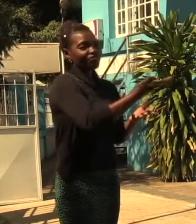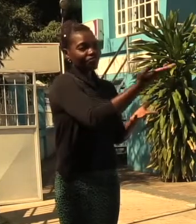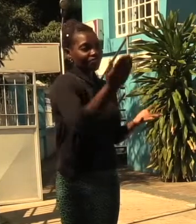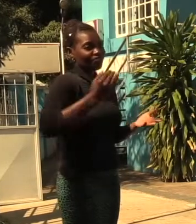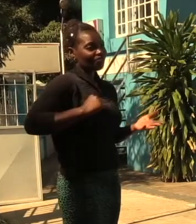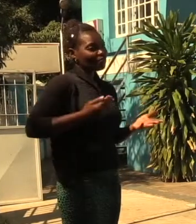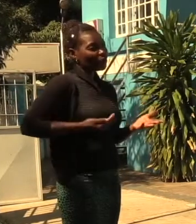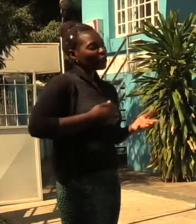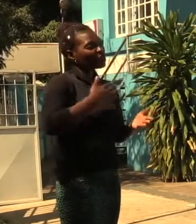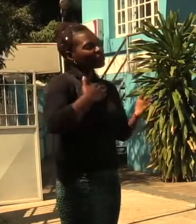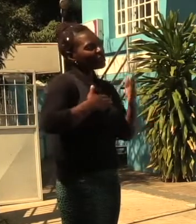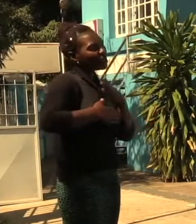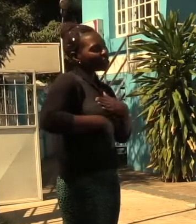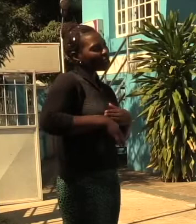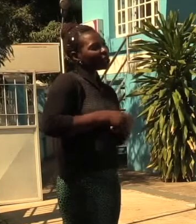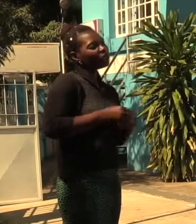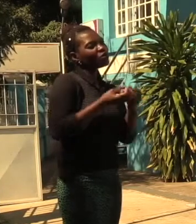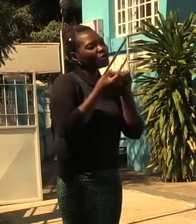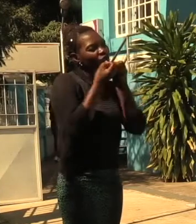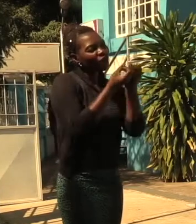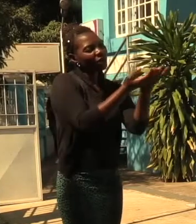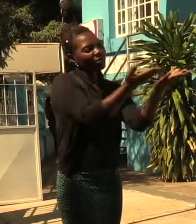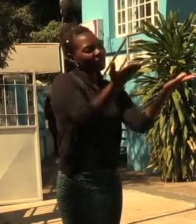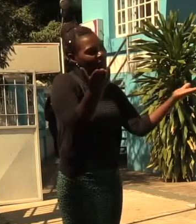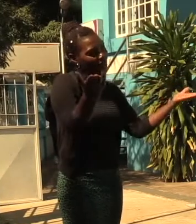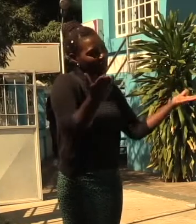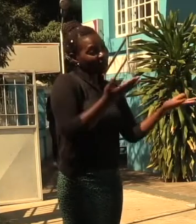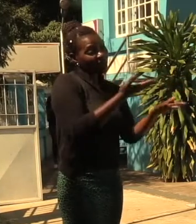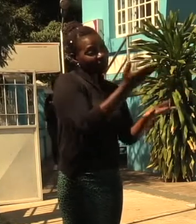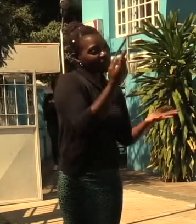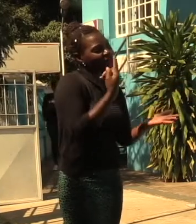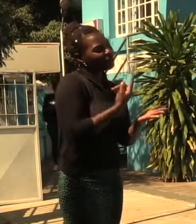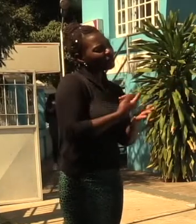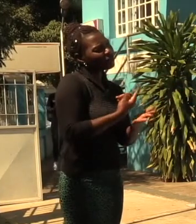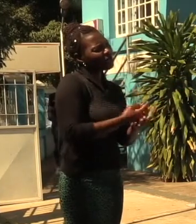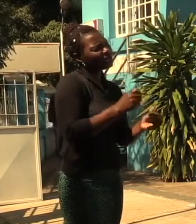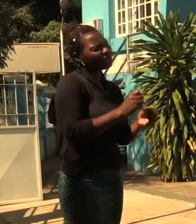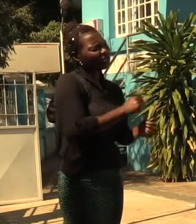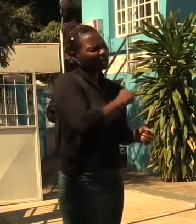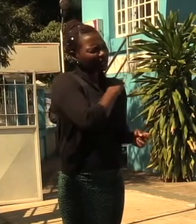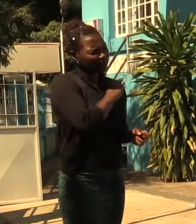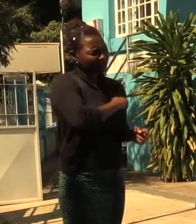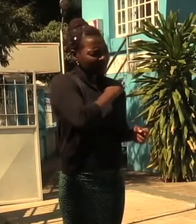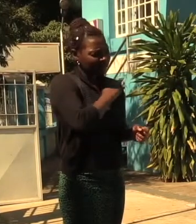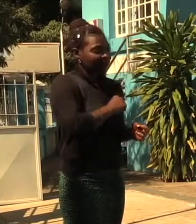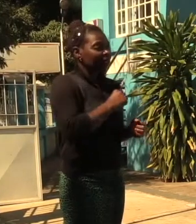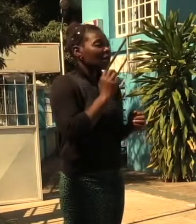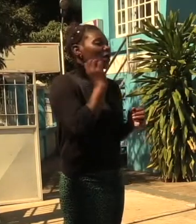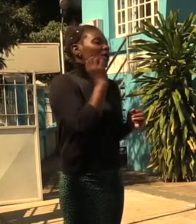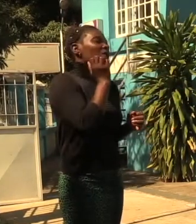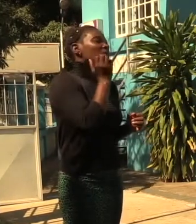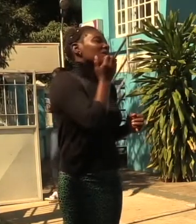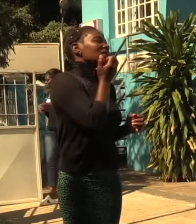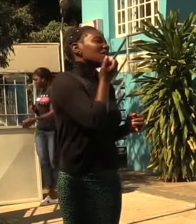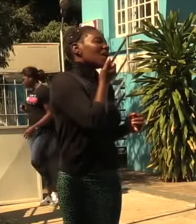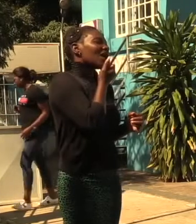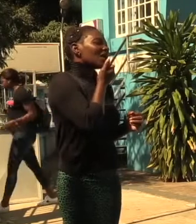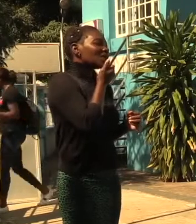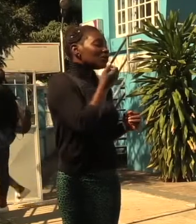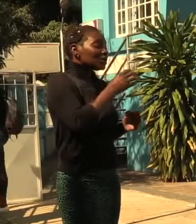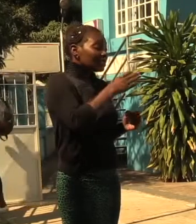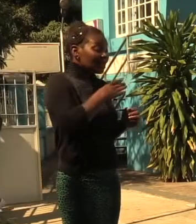surda. Eles pensam que ela não tem visão das coisas e é fácil usá-la, sobretudo sexualmente, a troco de